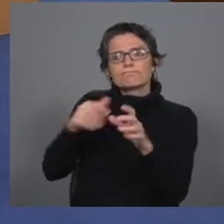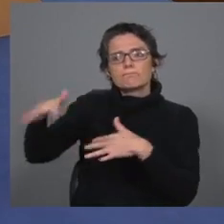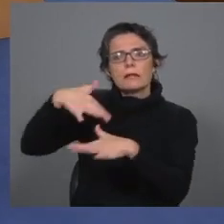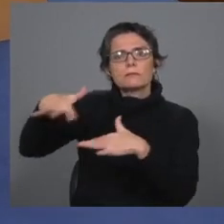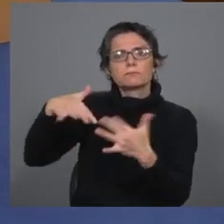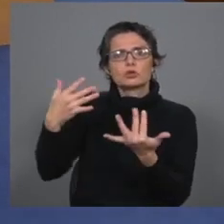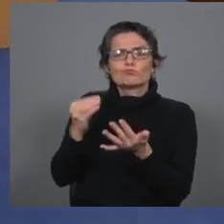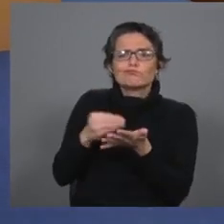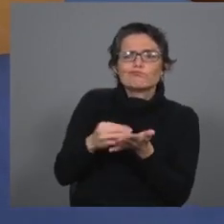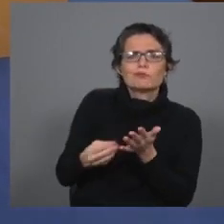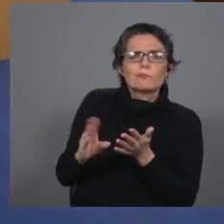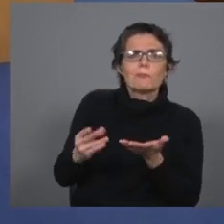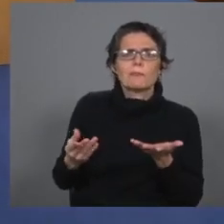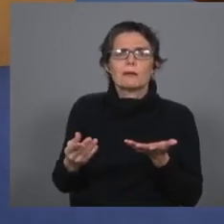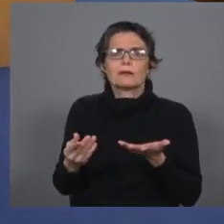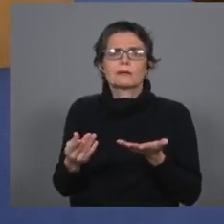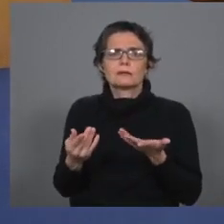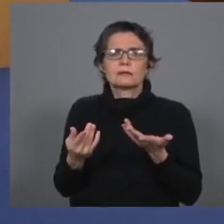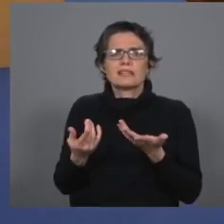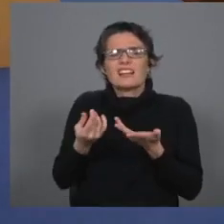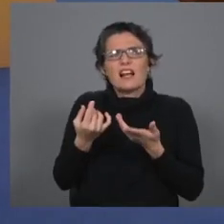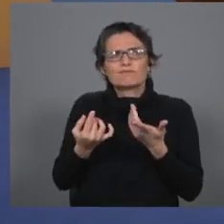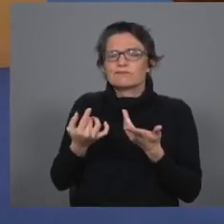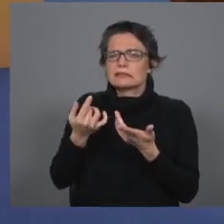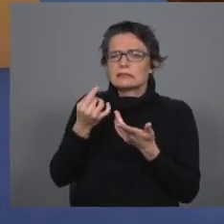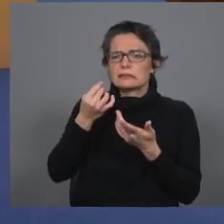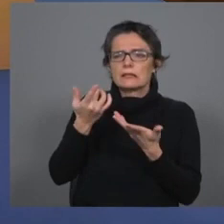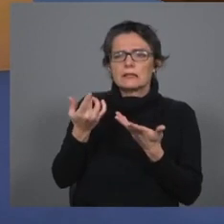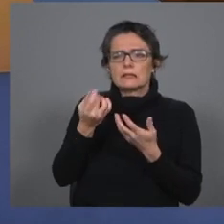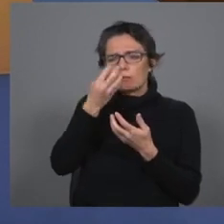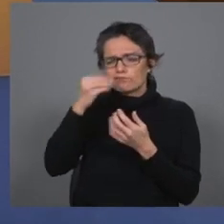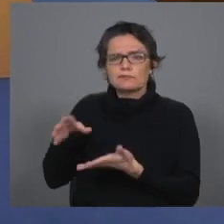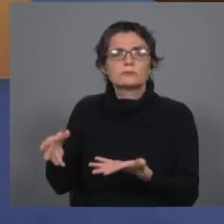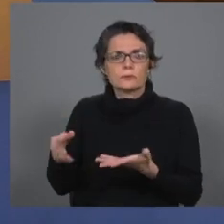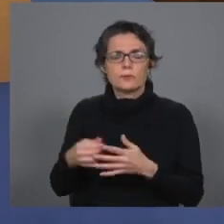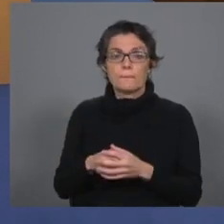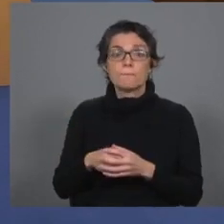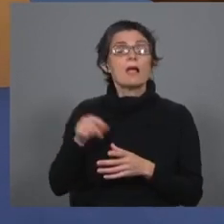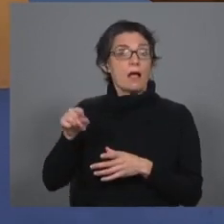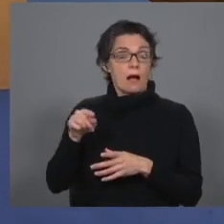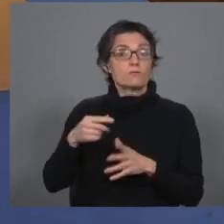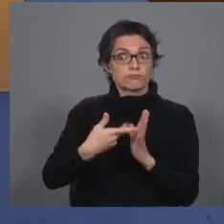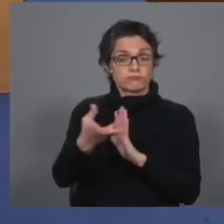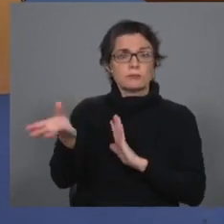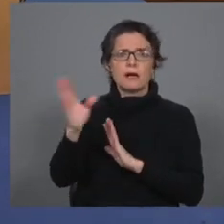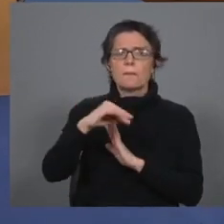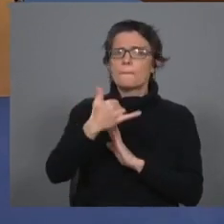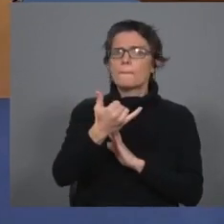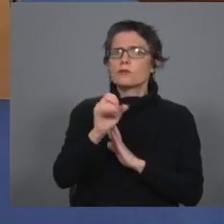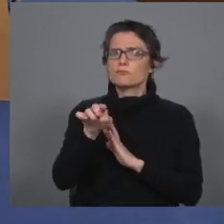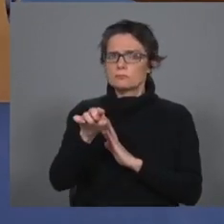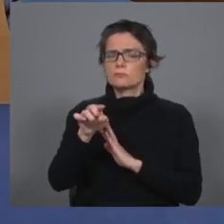mais pobres, dos mais abandonados, como queria o nosso fundador. E aí estamos mais de 2.000 missionários e